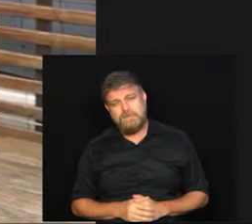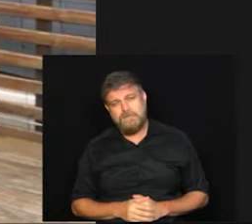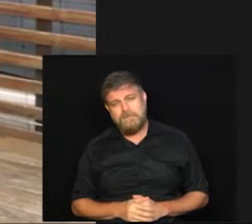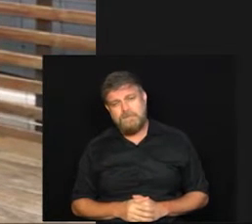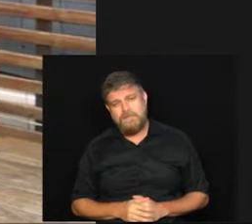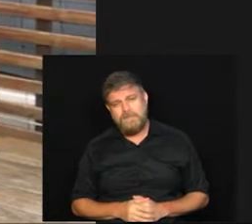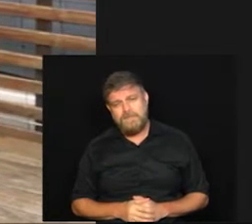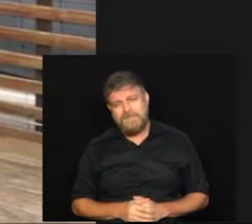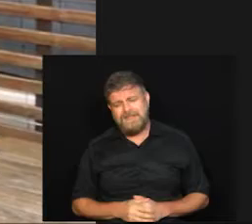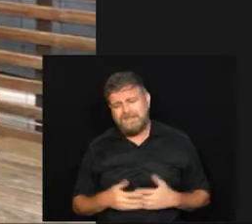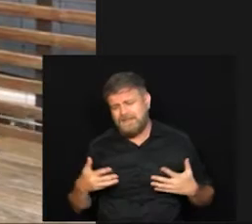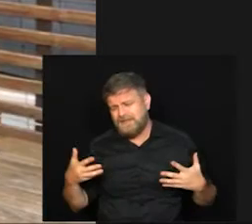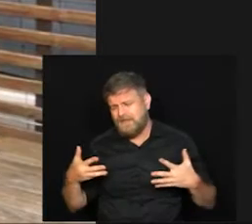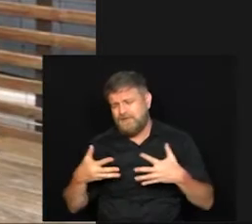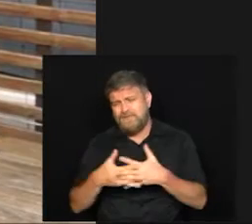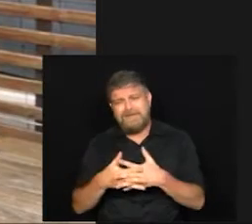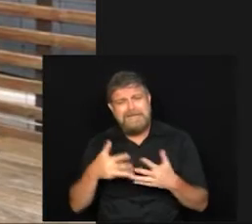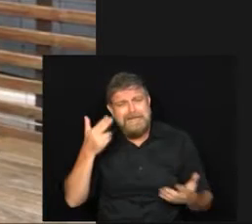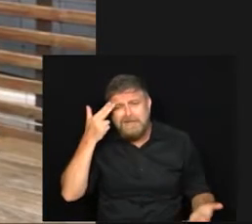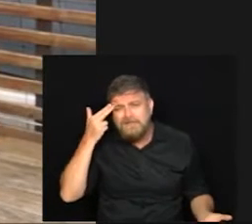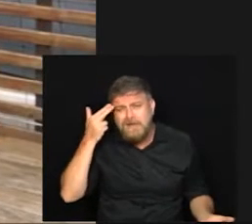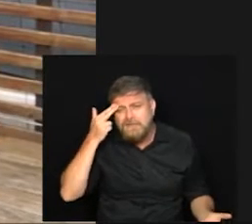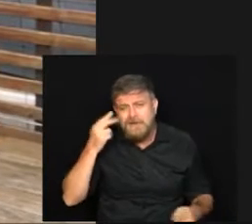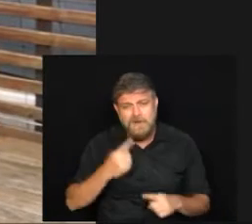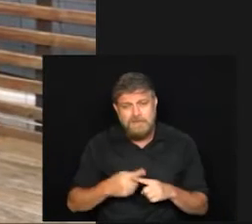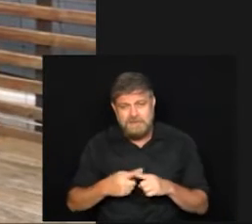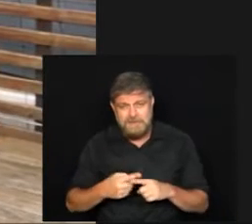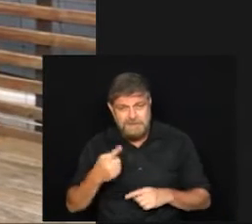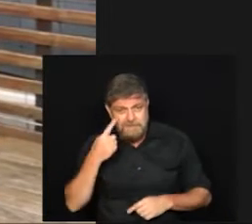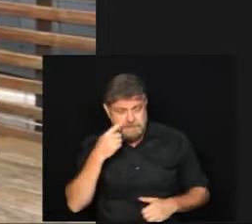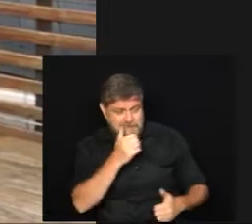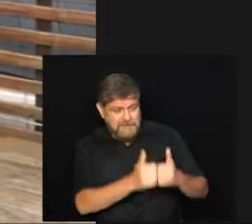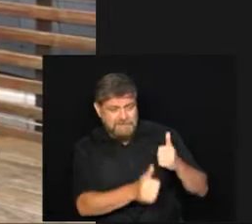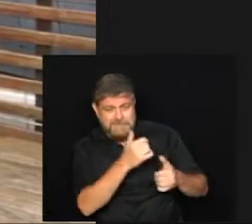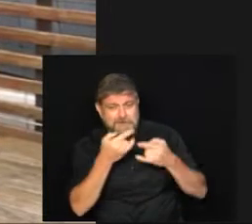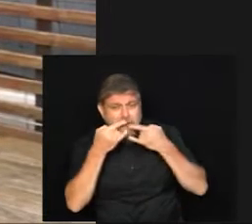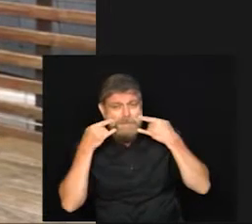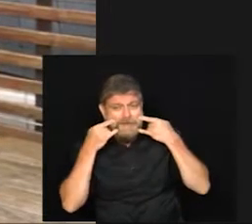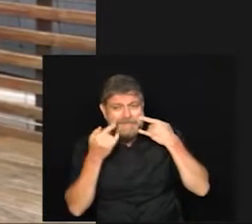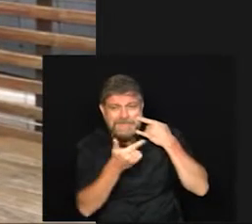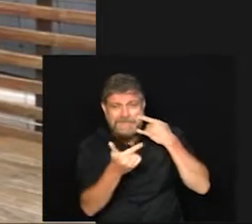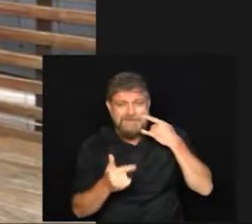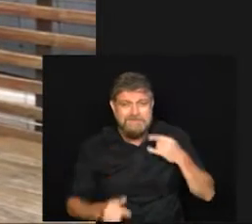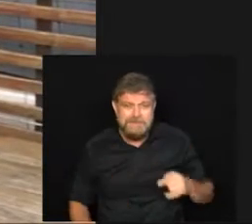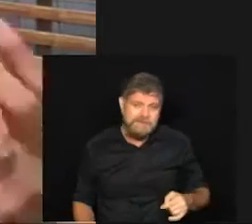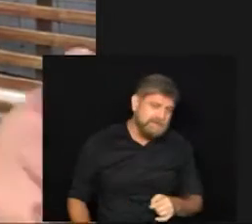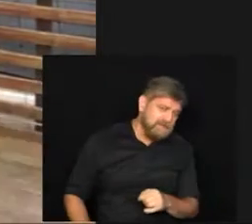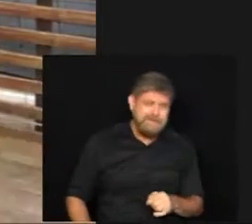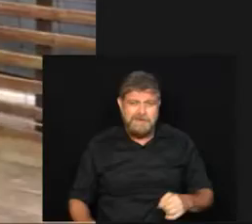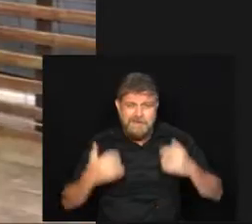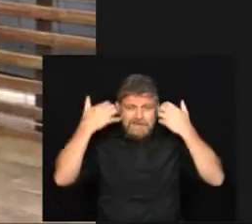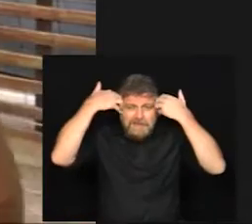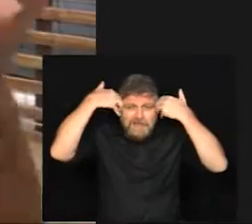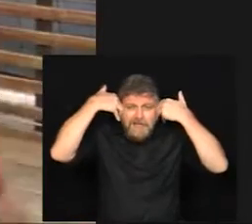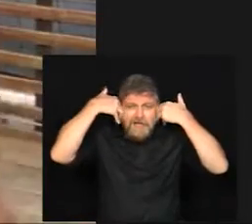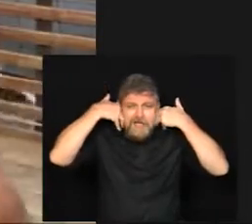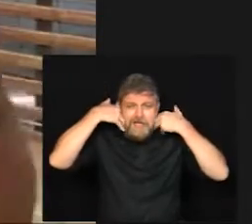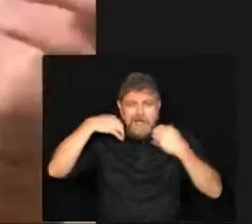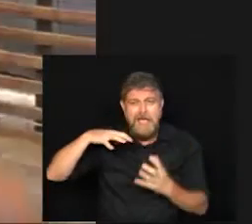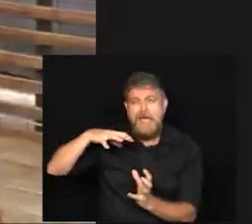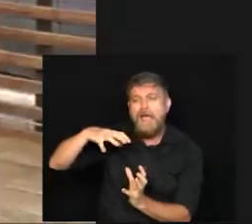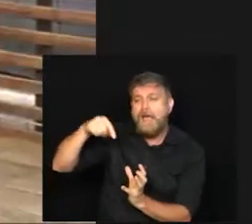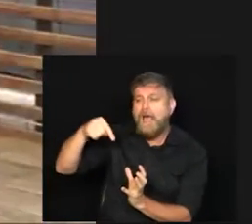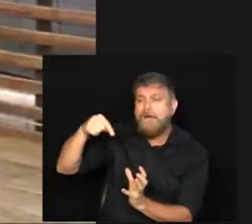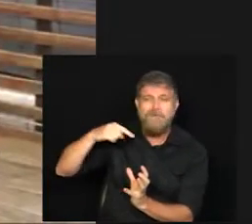cara, isso é muito complicado, viu, Gabriel? Porque você vê o futebol aí, a galera não tem máscara, mas aí chuta a bola, cabeceia, o suor tá na bola,